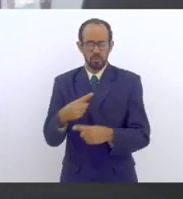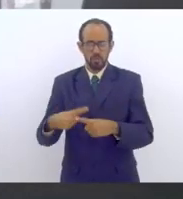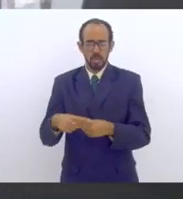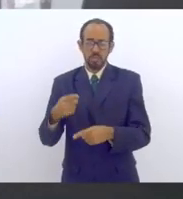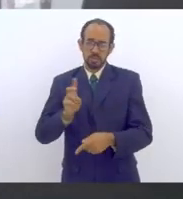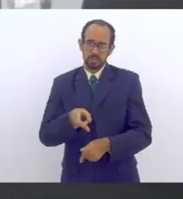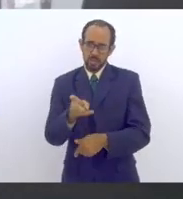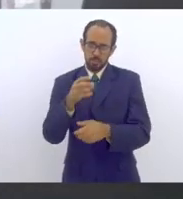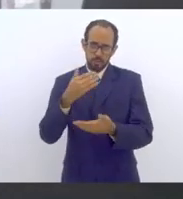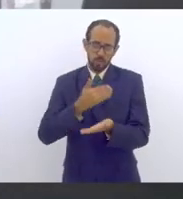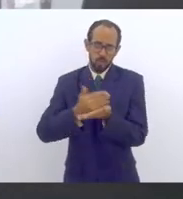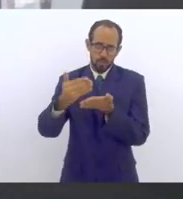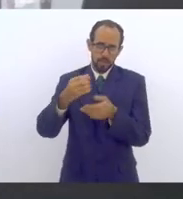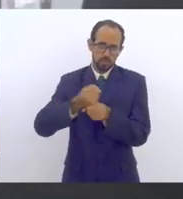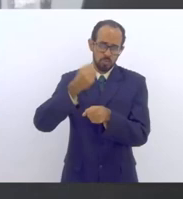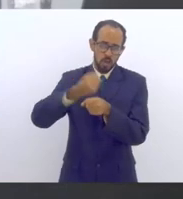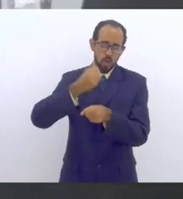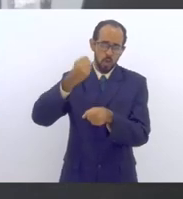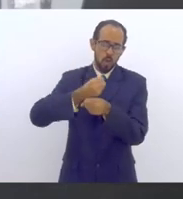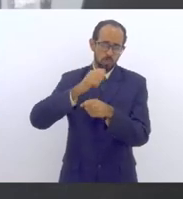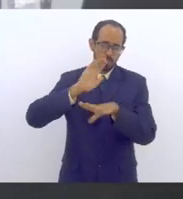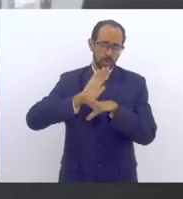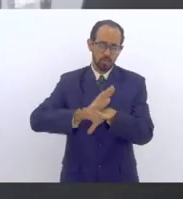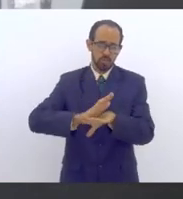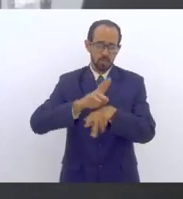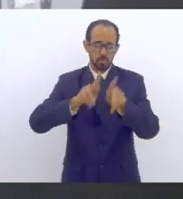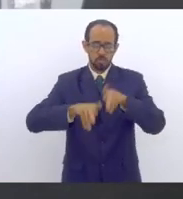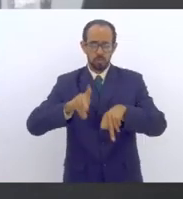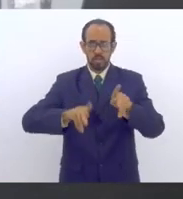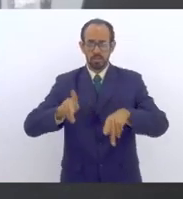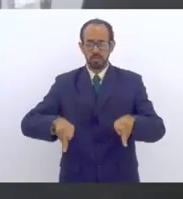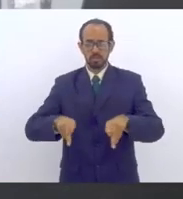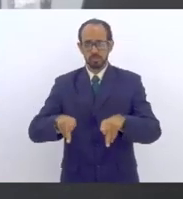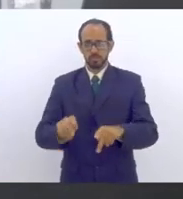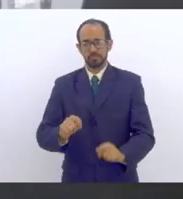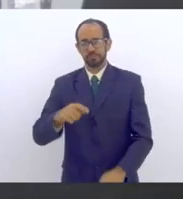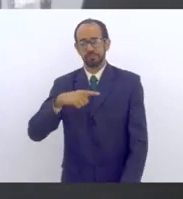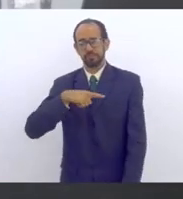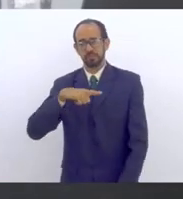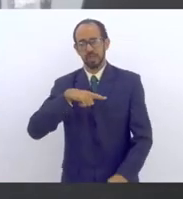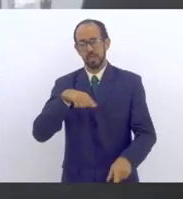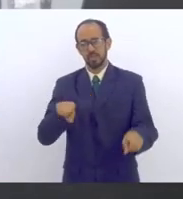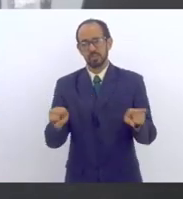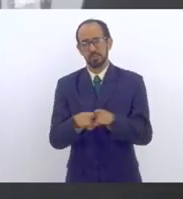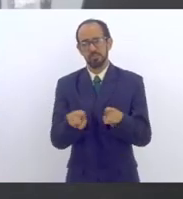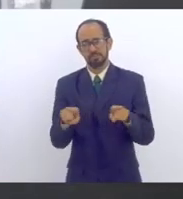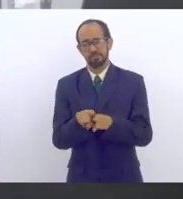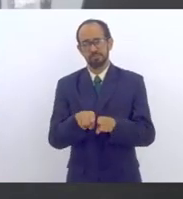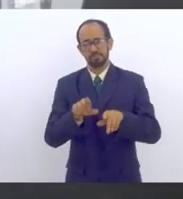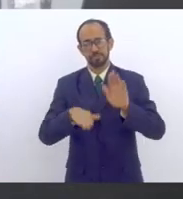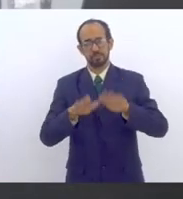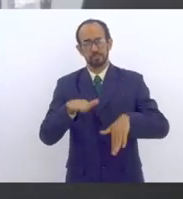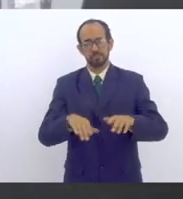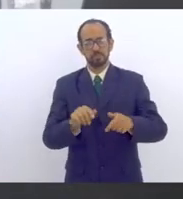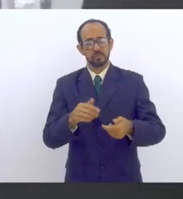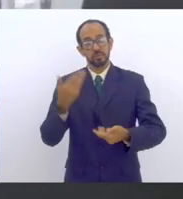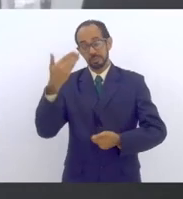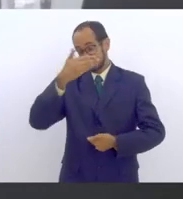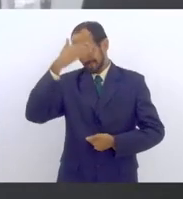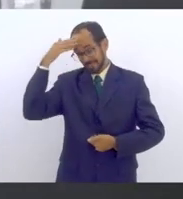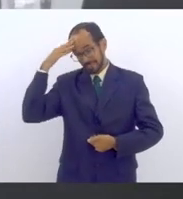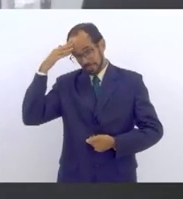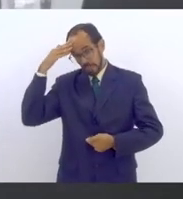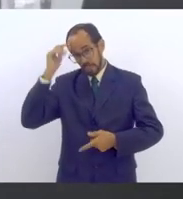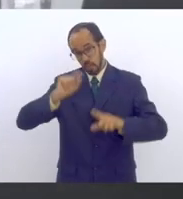inicia e favorece a população tem por muito Às vezes as pessoas esquecem